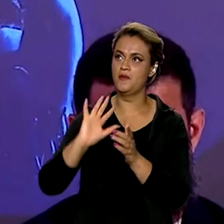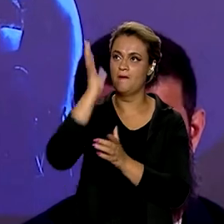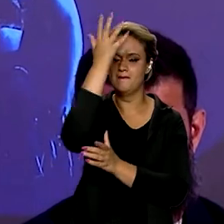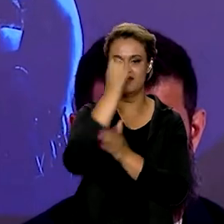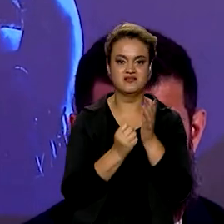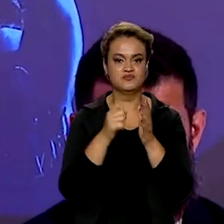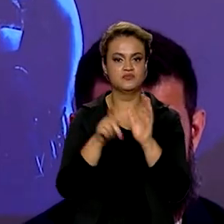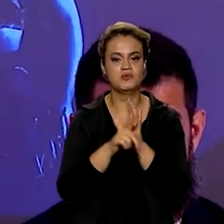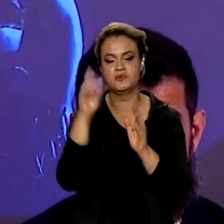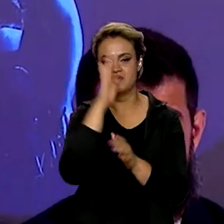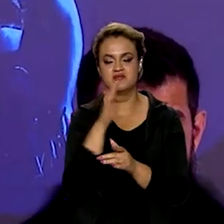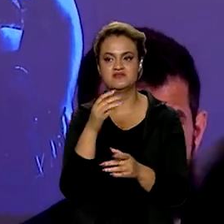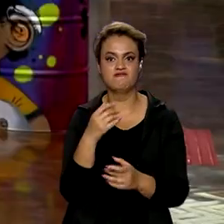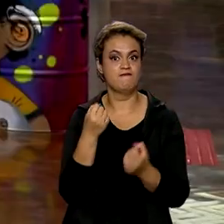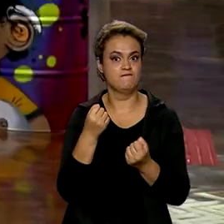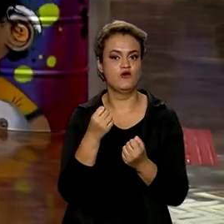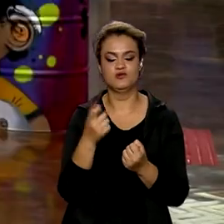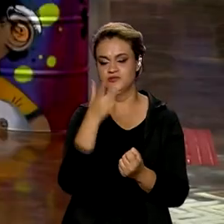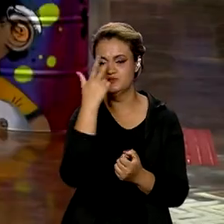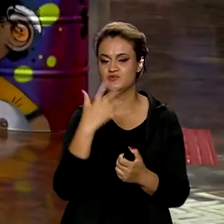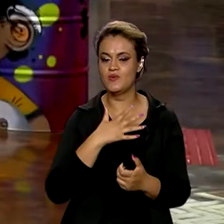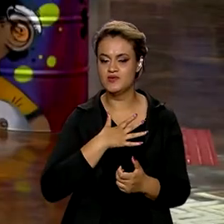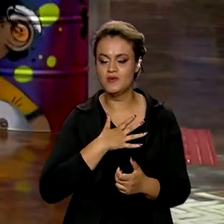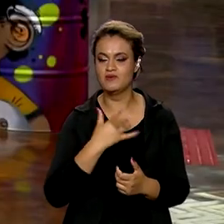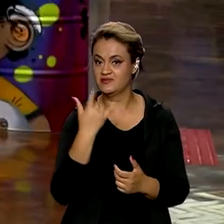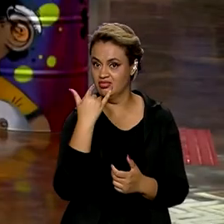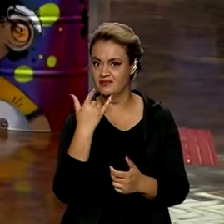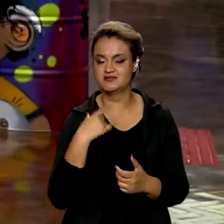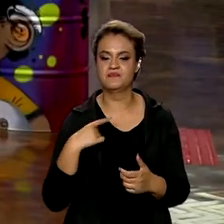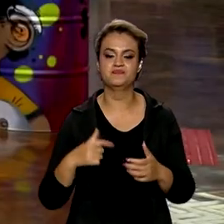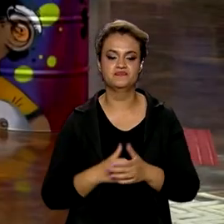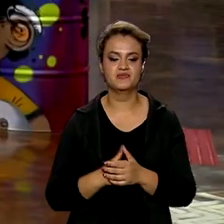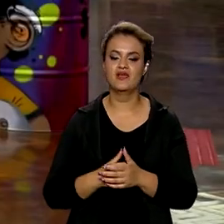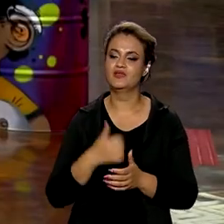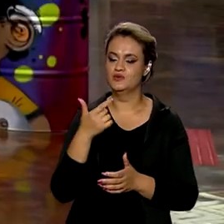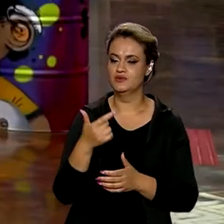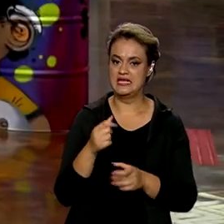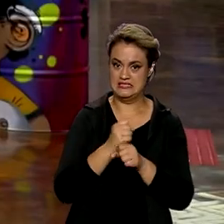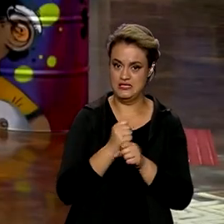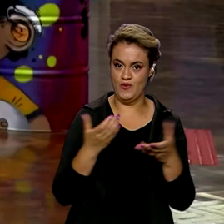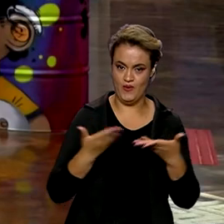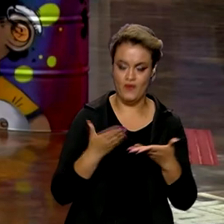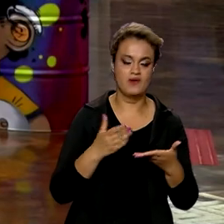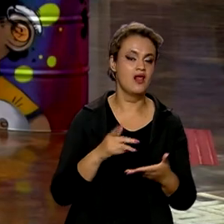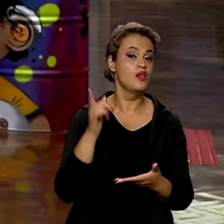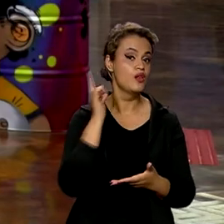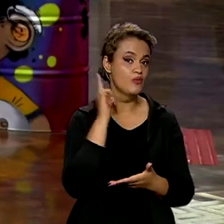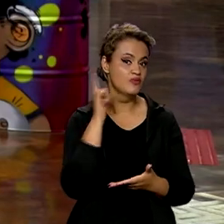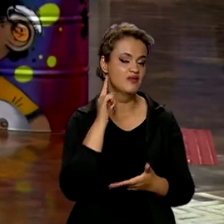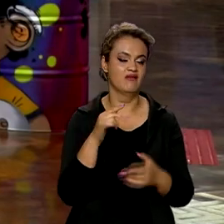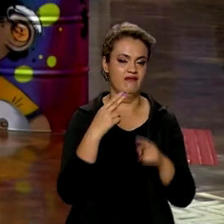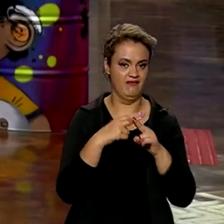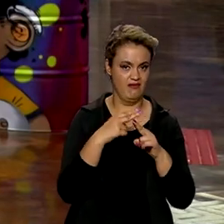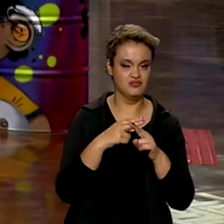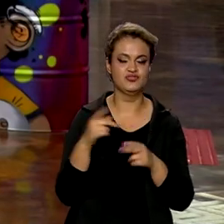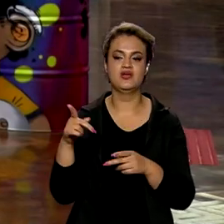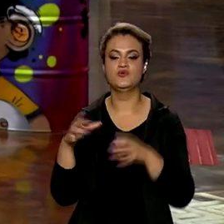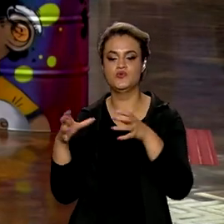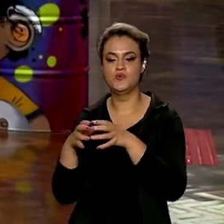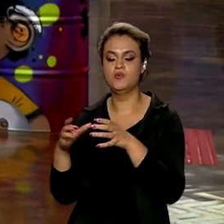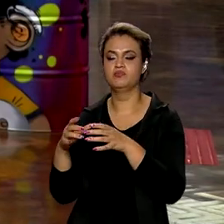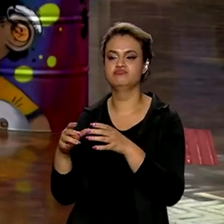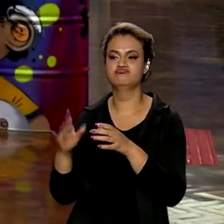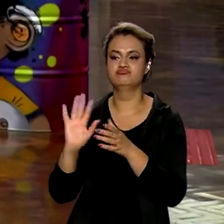forte e mais atraente. Em 2023, a parceria entre Loterias Caixa e Comitê Paralímpico Brasileiro